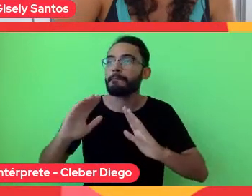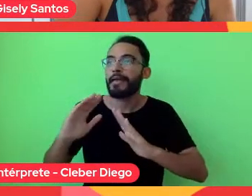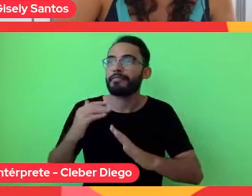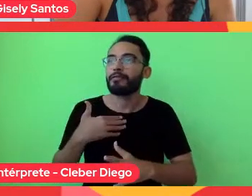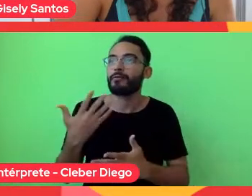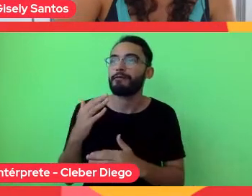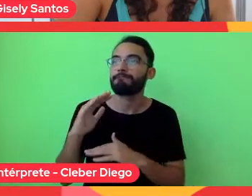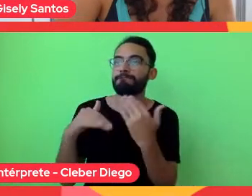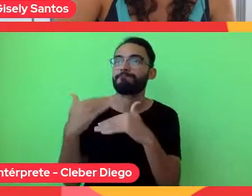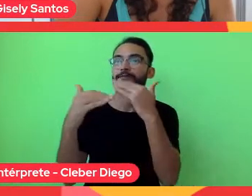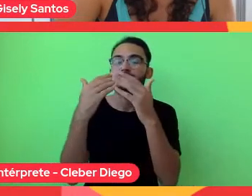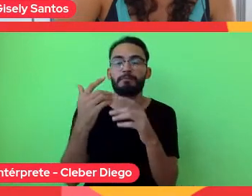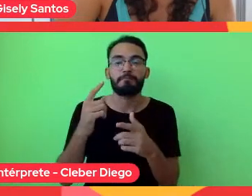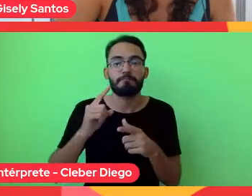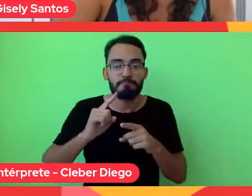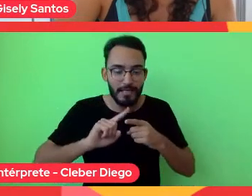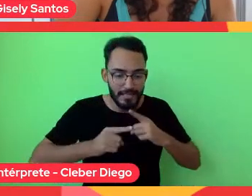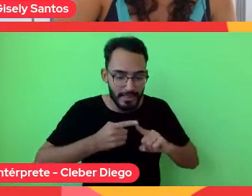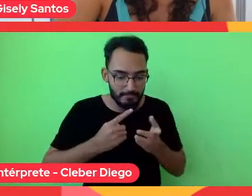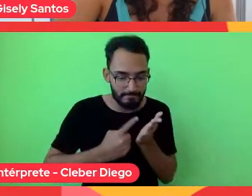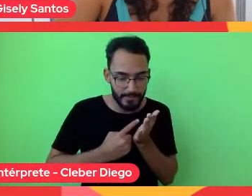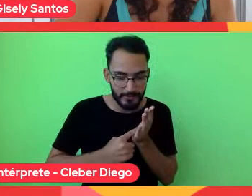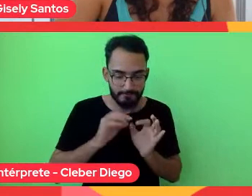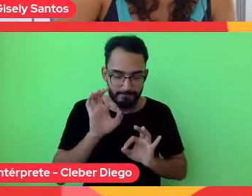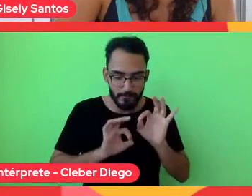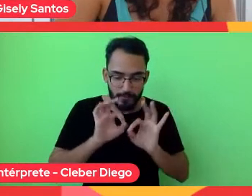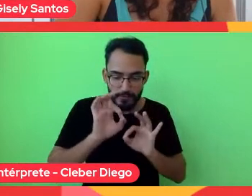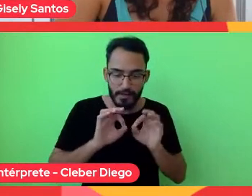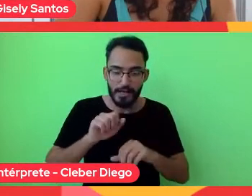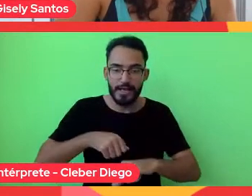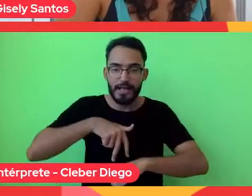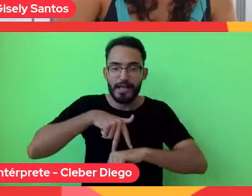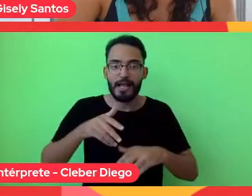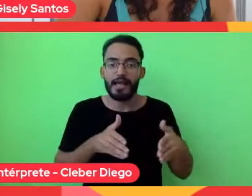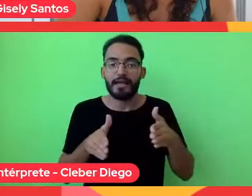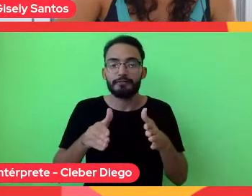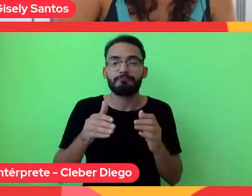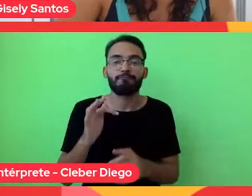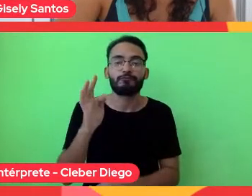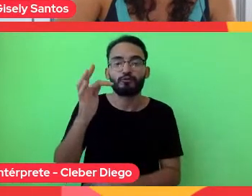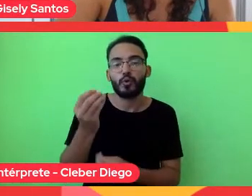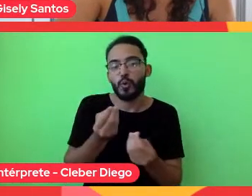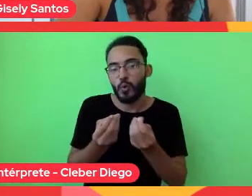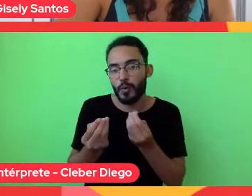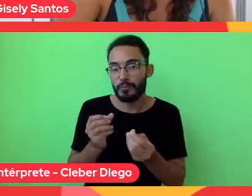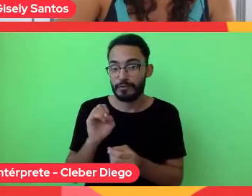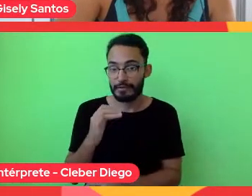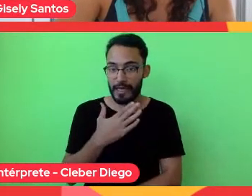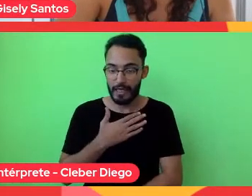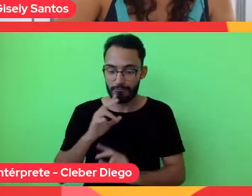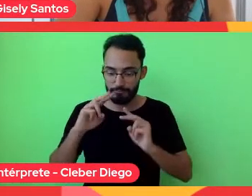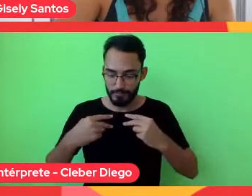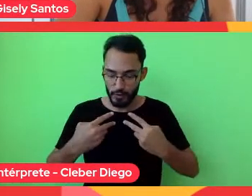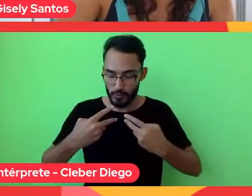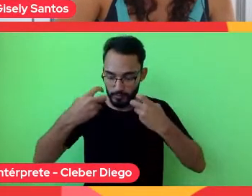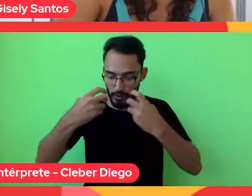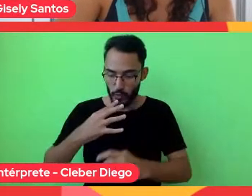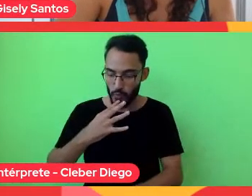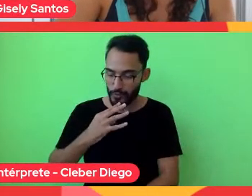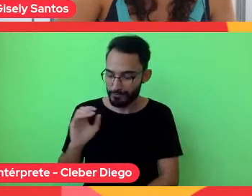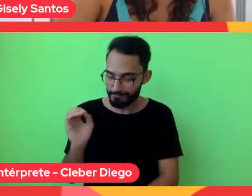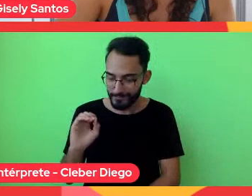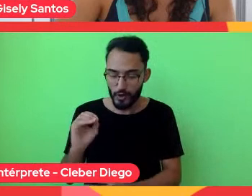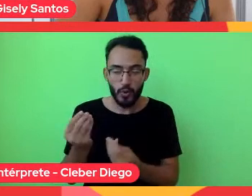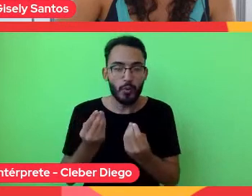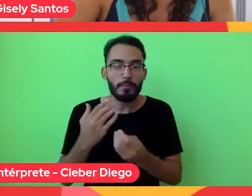de planejamento de carreira, né? Que a gente precisa se planejar, então... Primeiro, se eu não me conhecer, como é que eu vou fazer um planejamento de